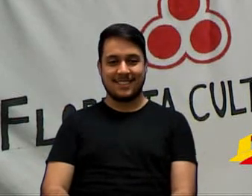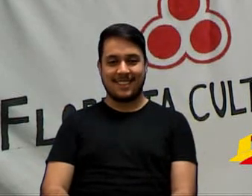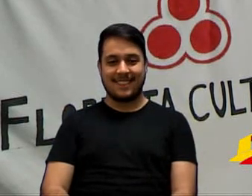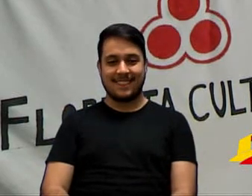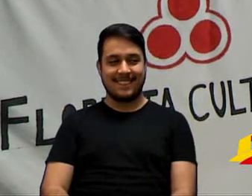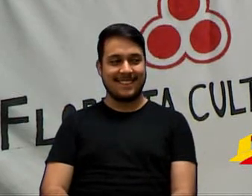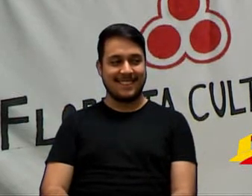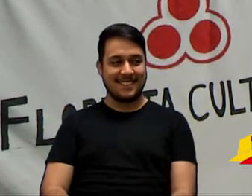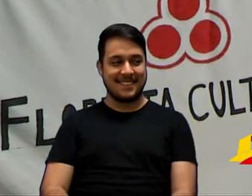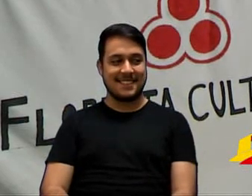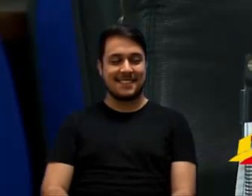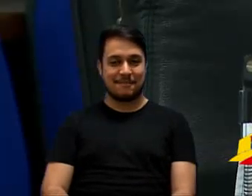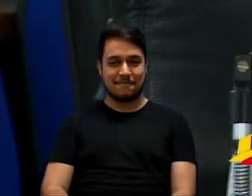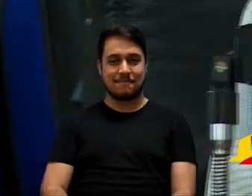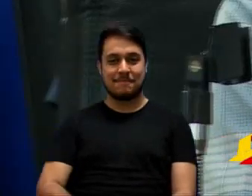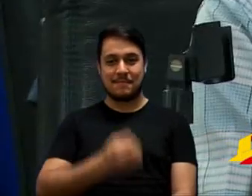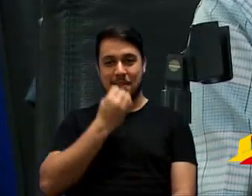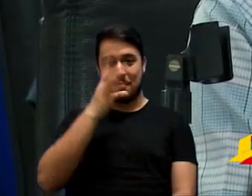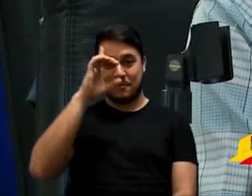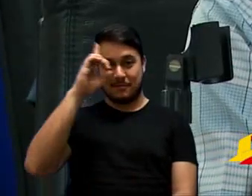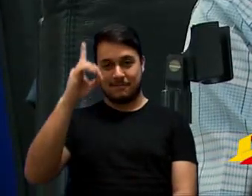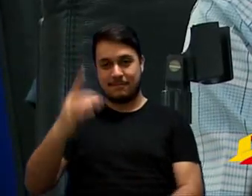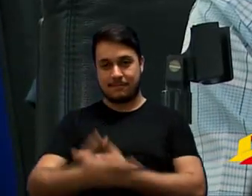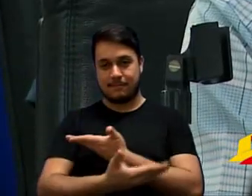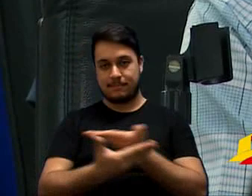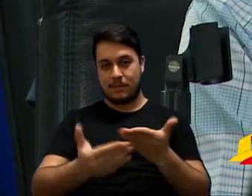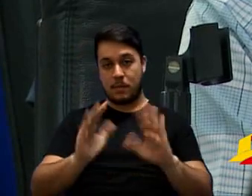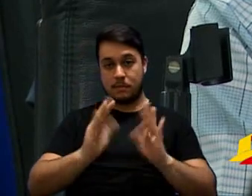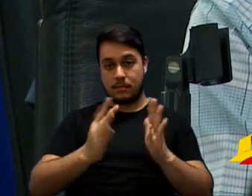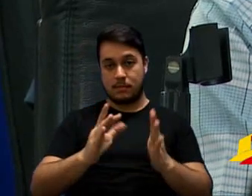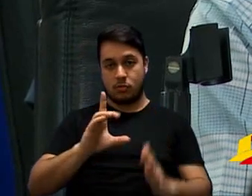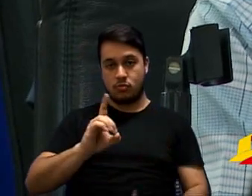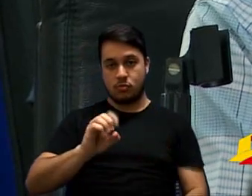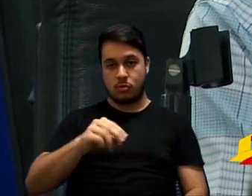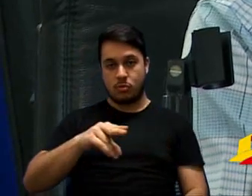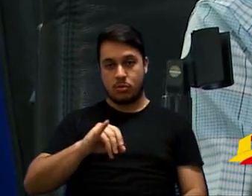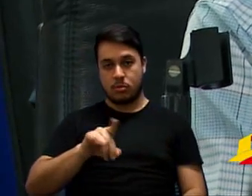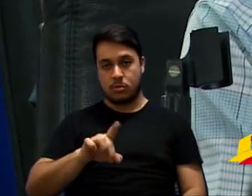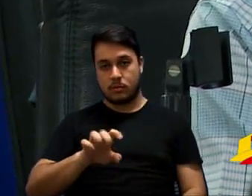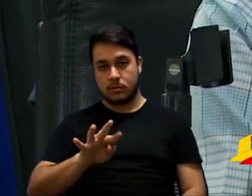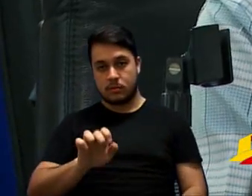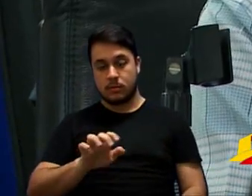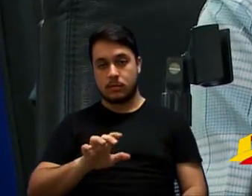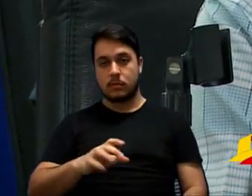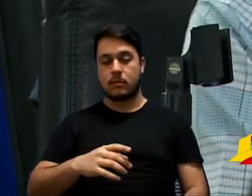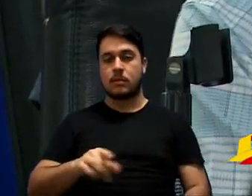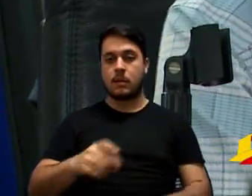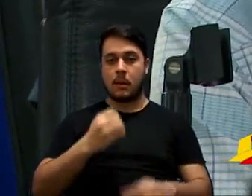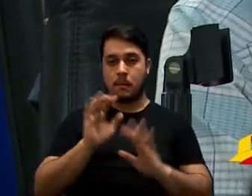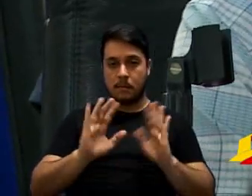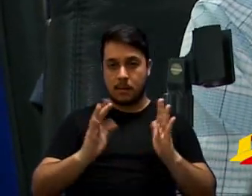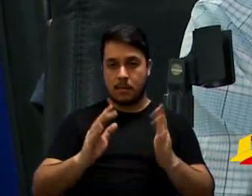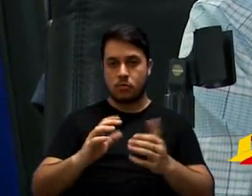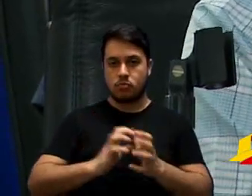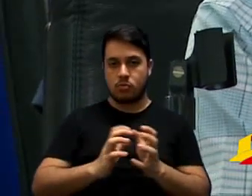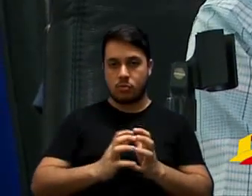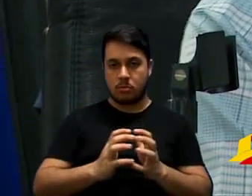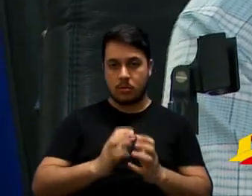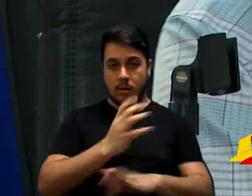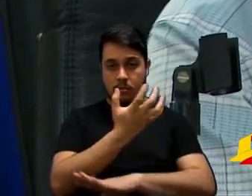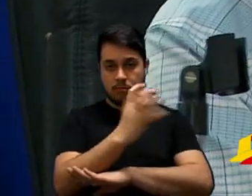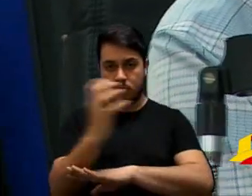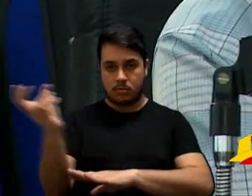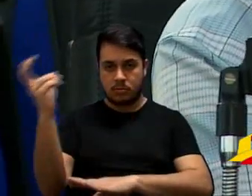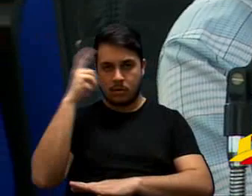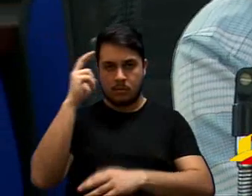bom dia a todos parabéns donizete e parabéns ao grupo da floresta cultural na pessoa do e de todos que